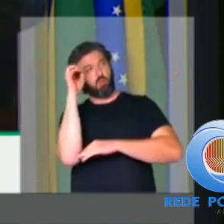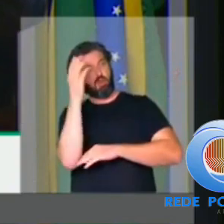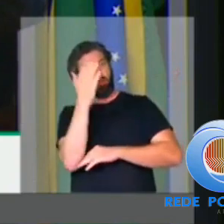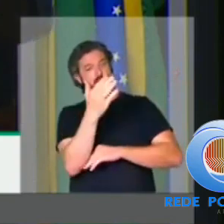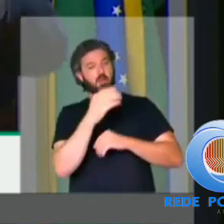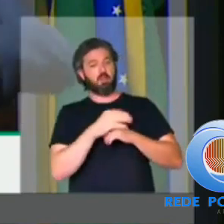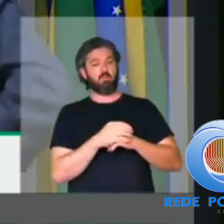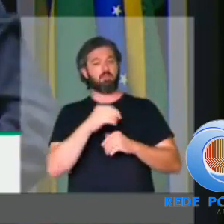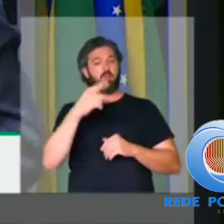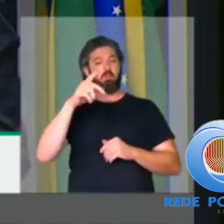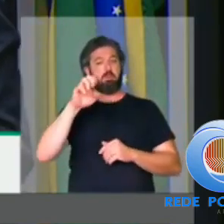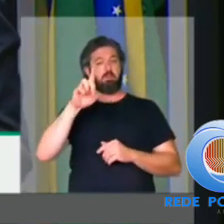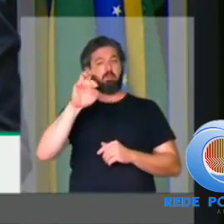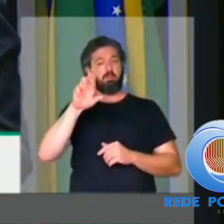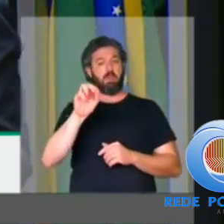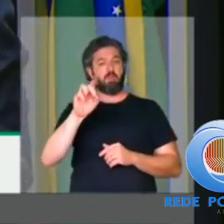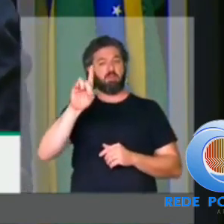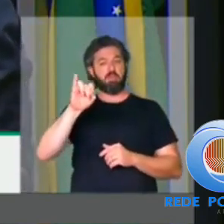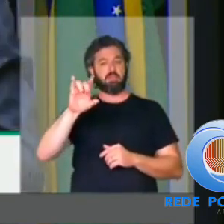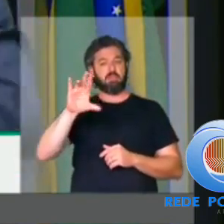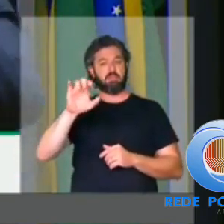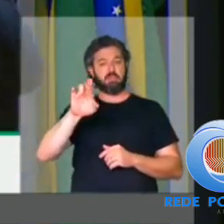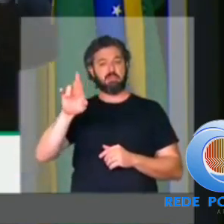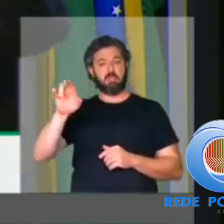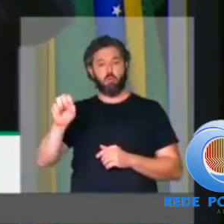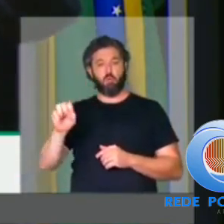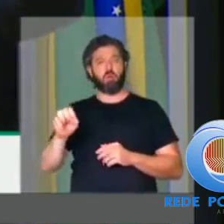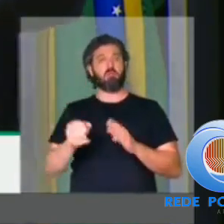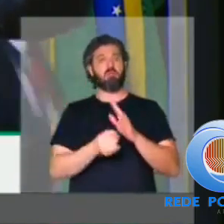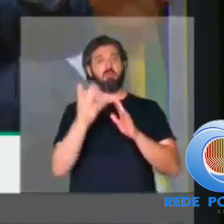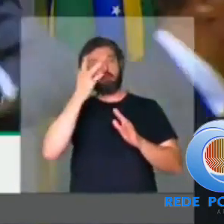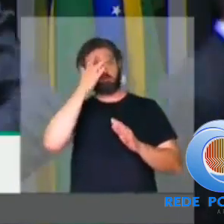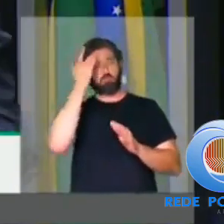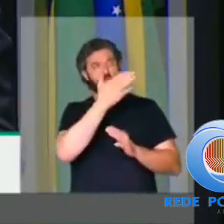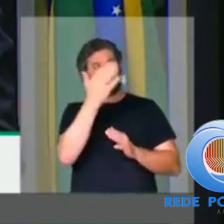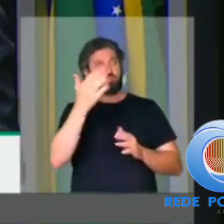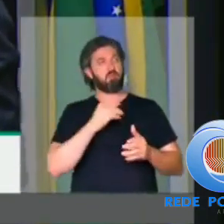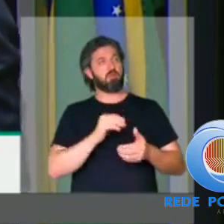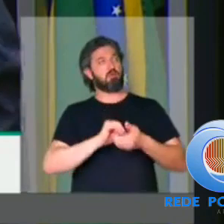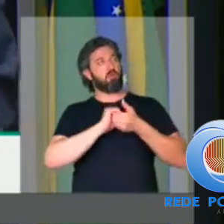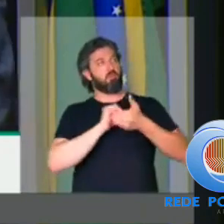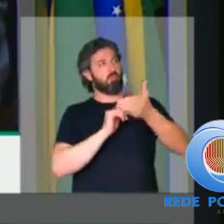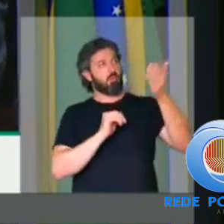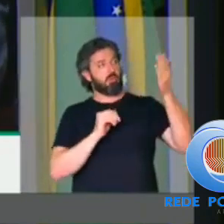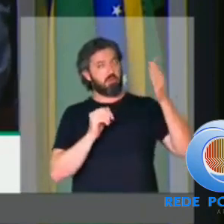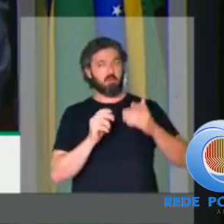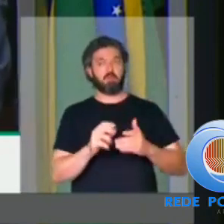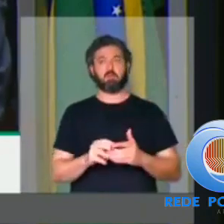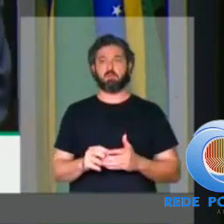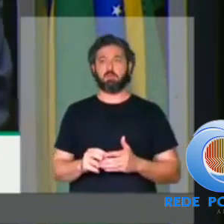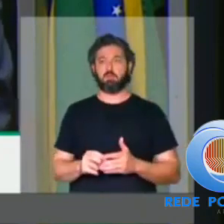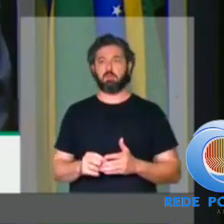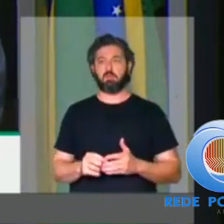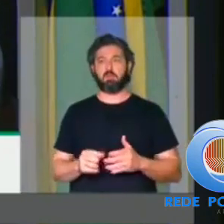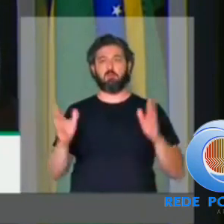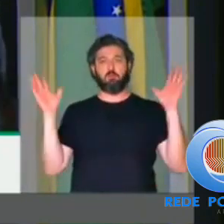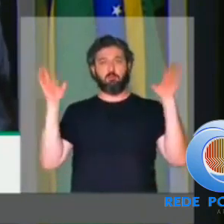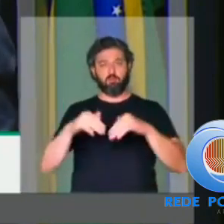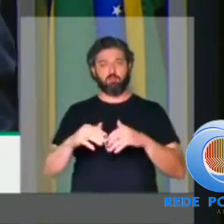Alegre, Pedro de César, o presidente do IEE, em nome dele, saúdo todos que aqui estão, que vieram em